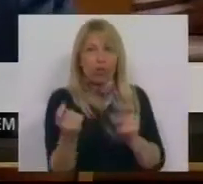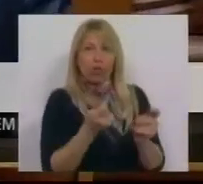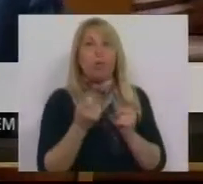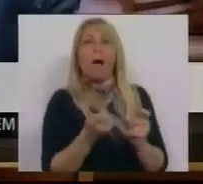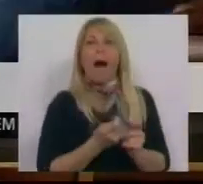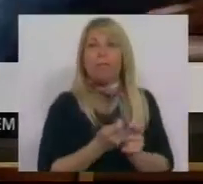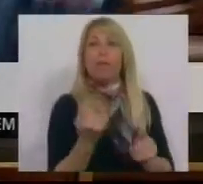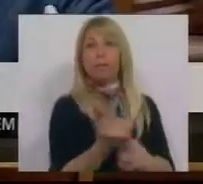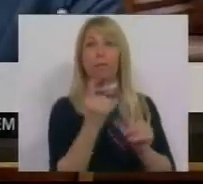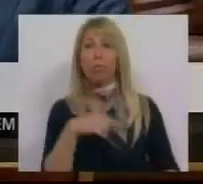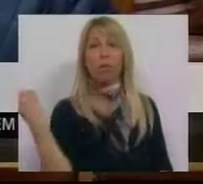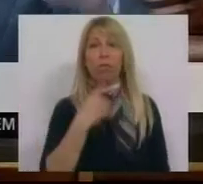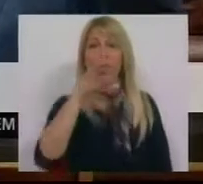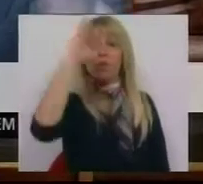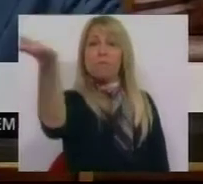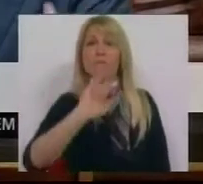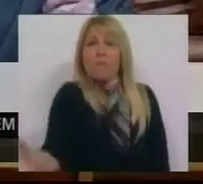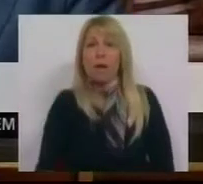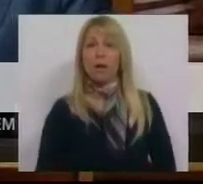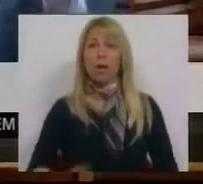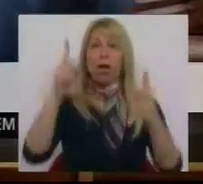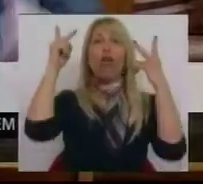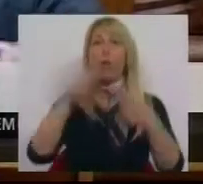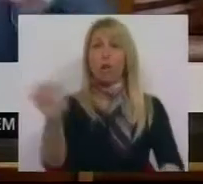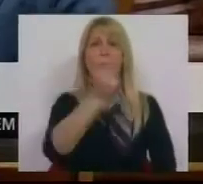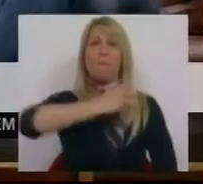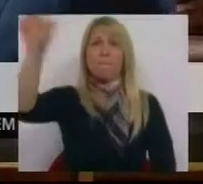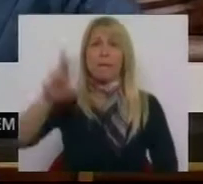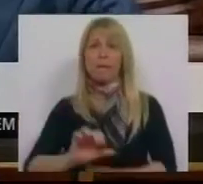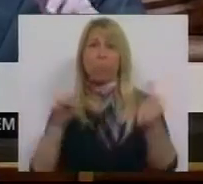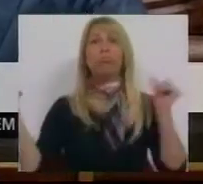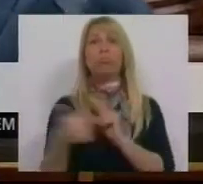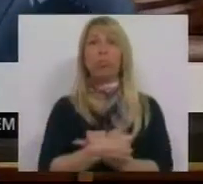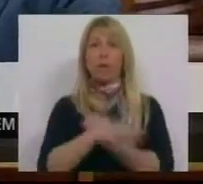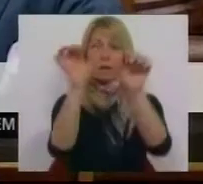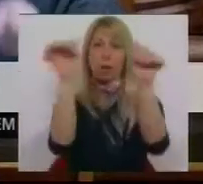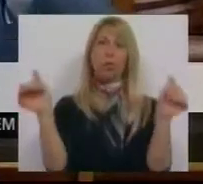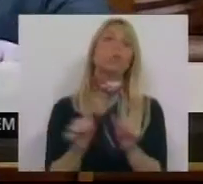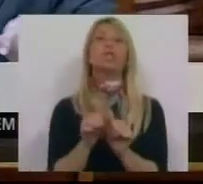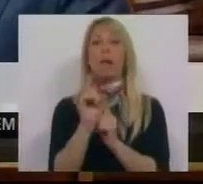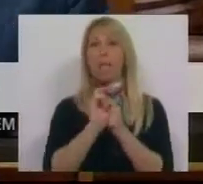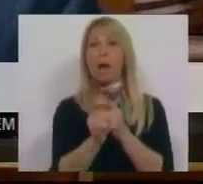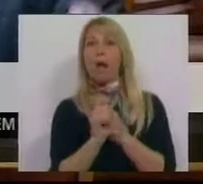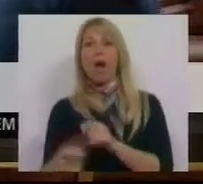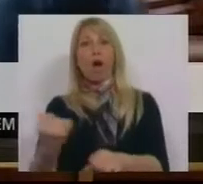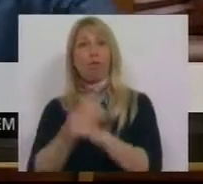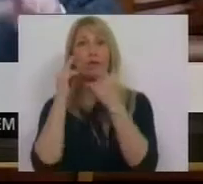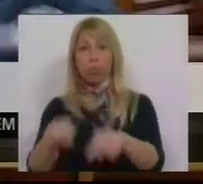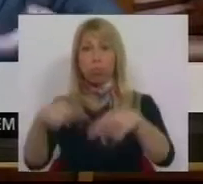porque toda a gente sabe que os cortes vão ser internalizados nas mudanças, quer do sistema remuneratório da função